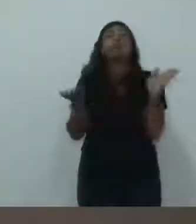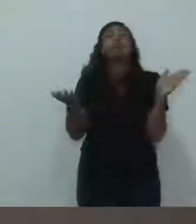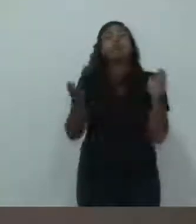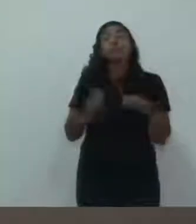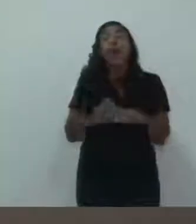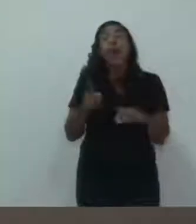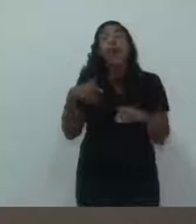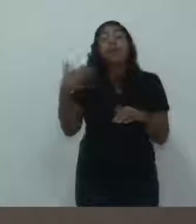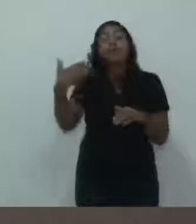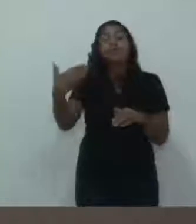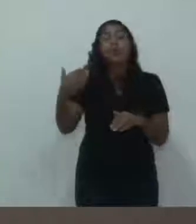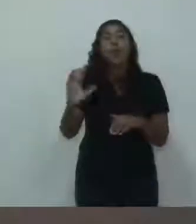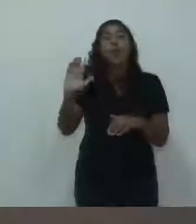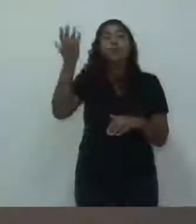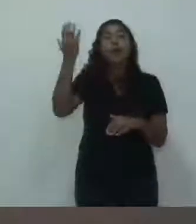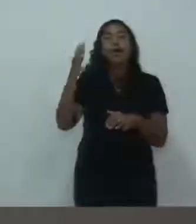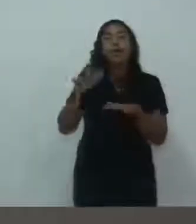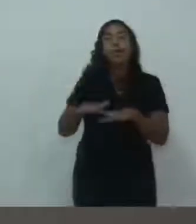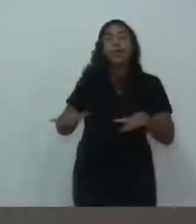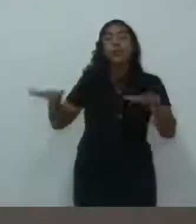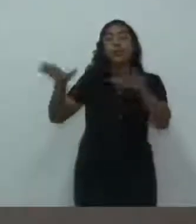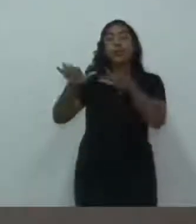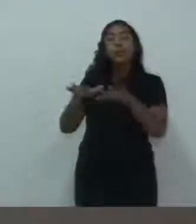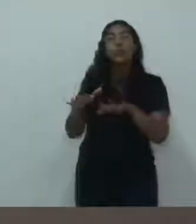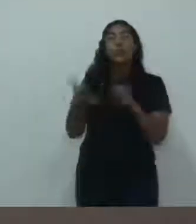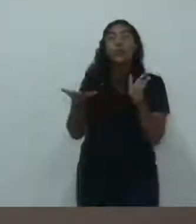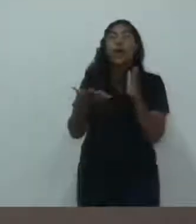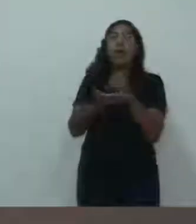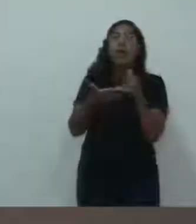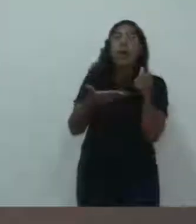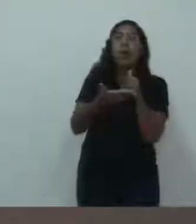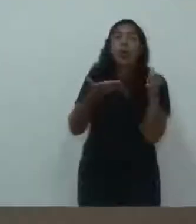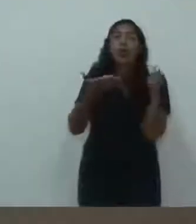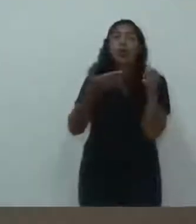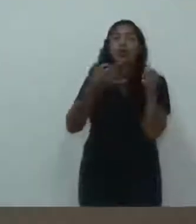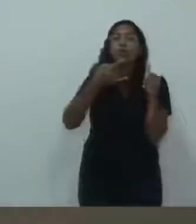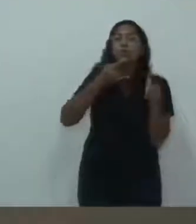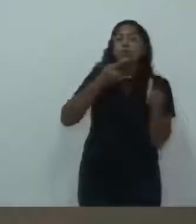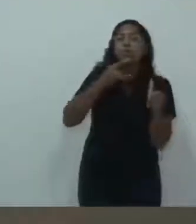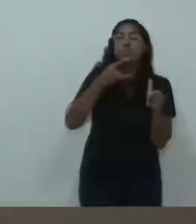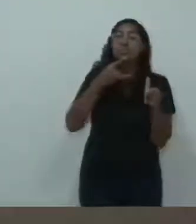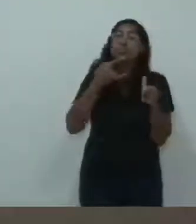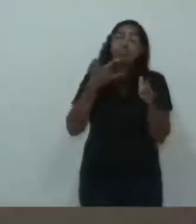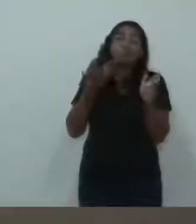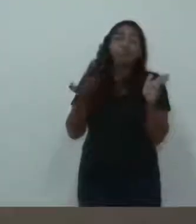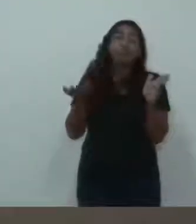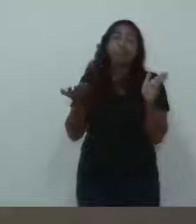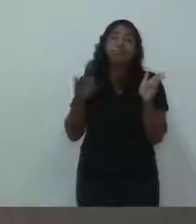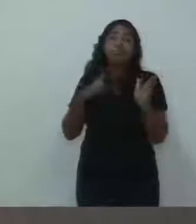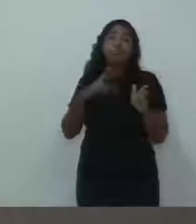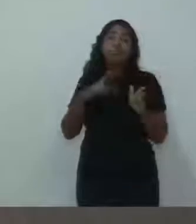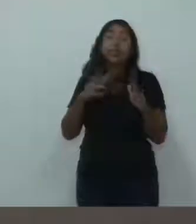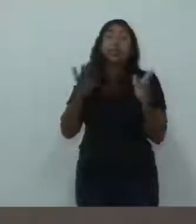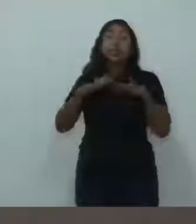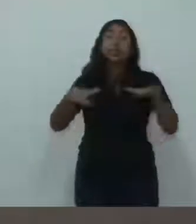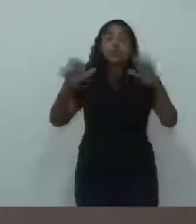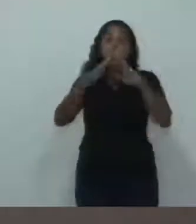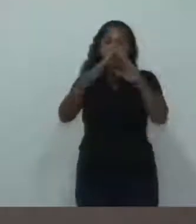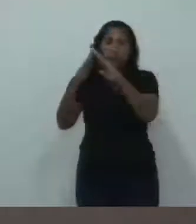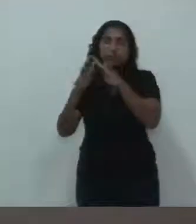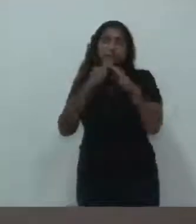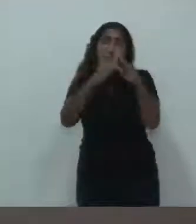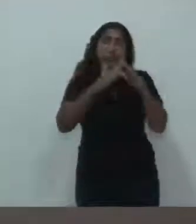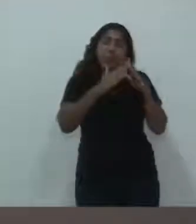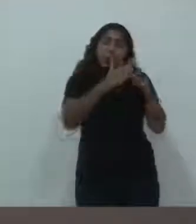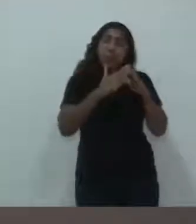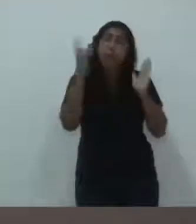se enveredarem para um entorpecente ali, uma droga, é muito grande. Então, qual que foi a solicitação dos moradores?